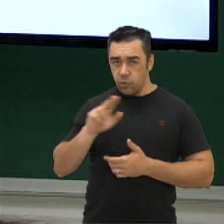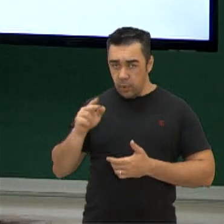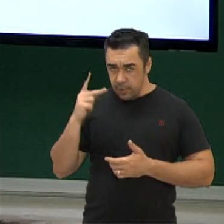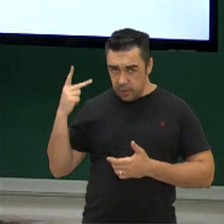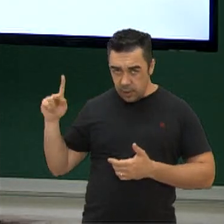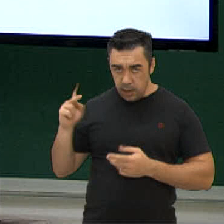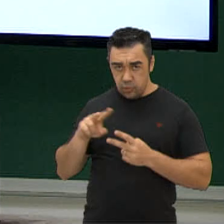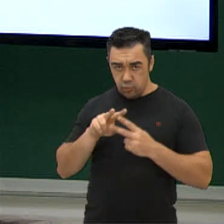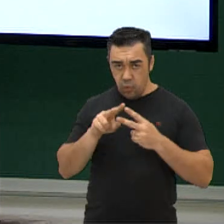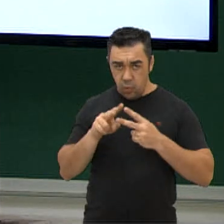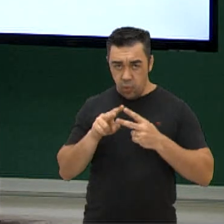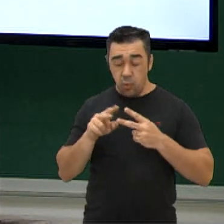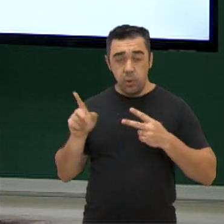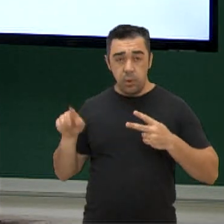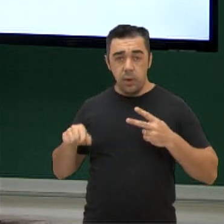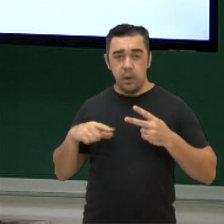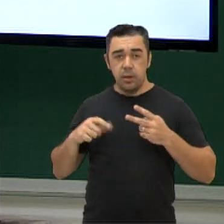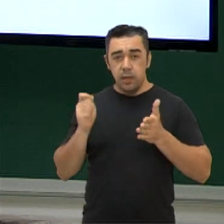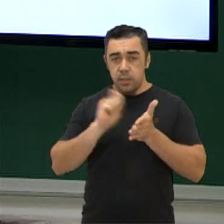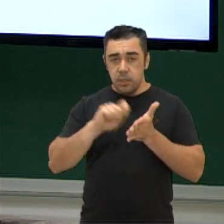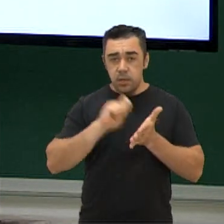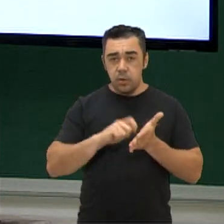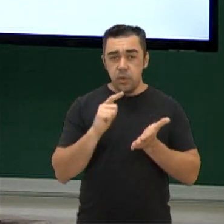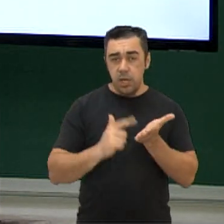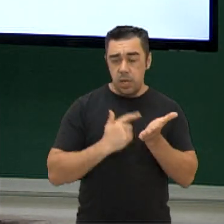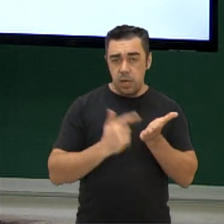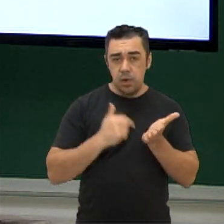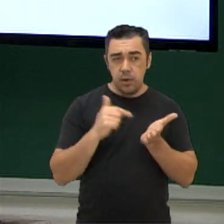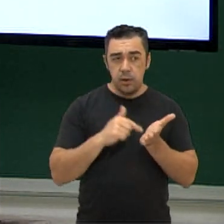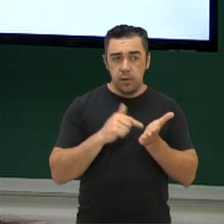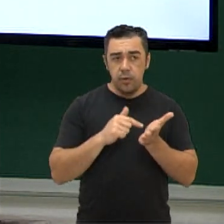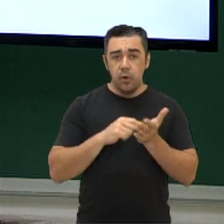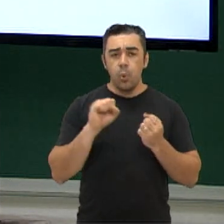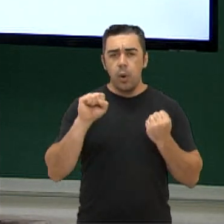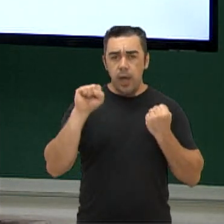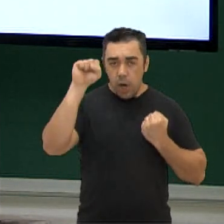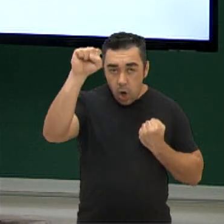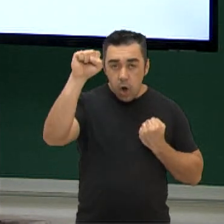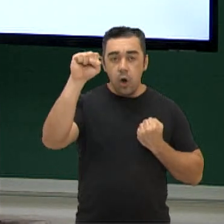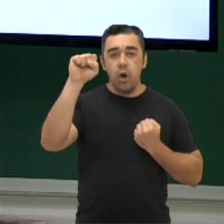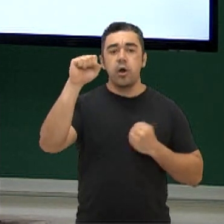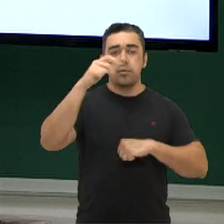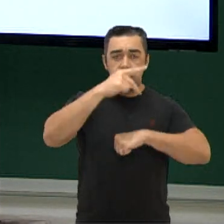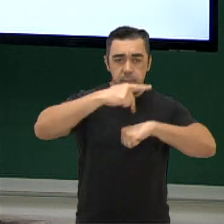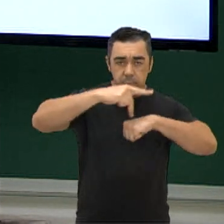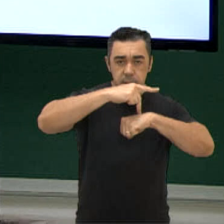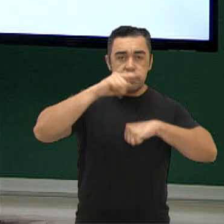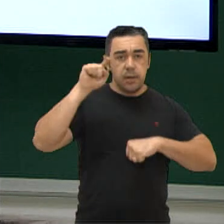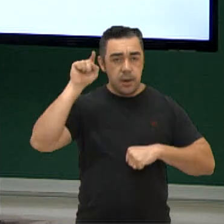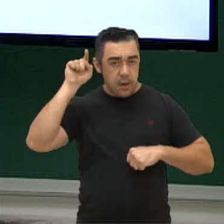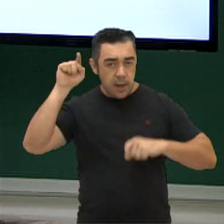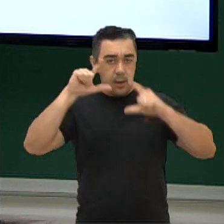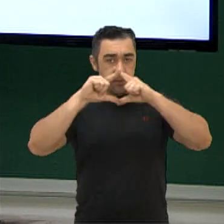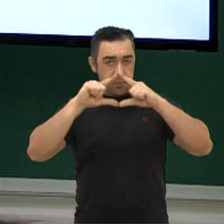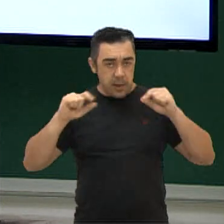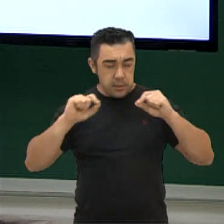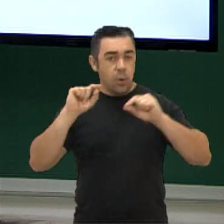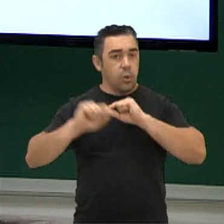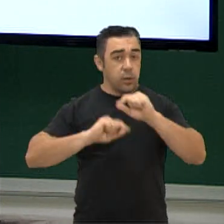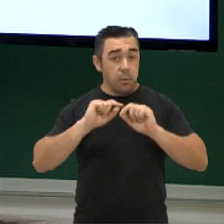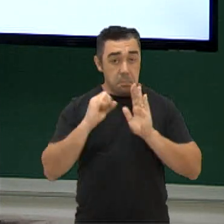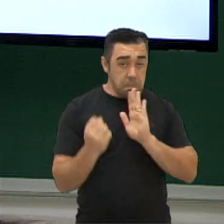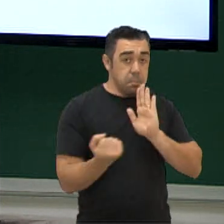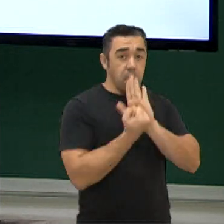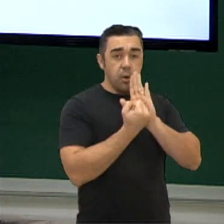nome de Dandara, eles foram escritos no livro de aço dos heróis e heroínas da pátria em Brasília,